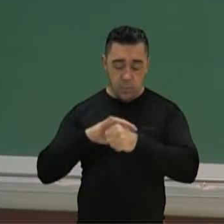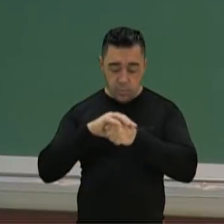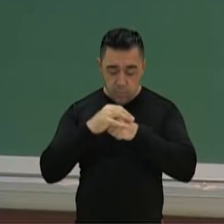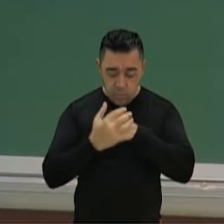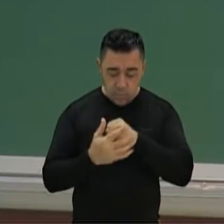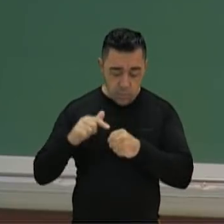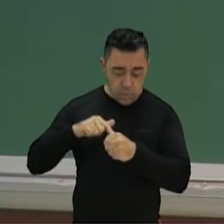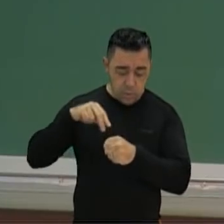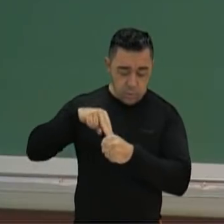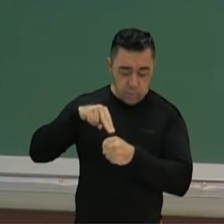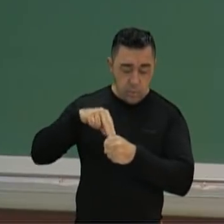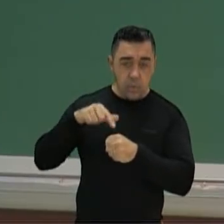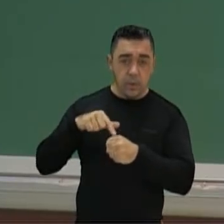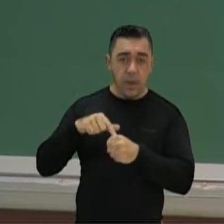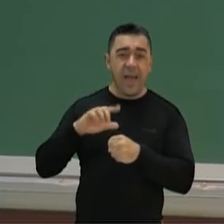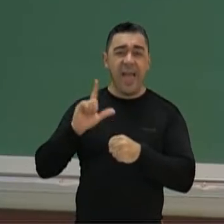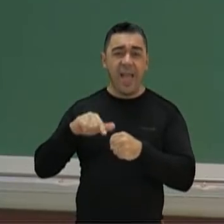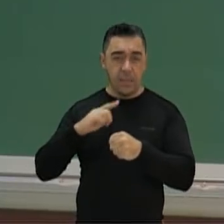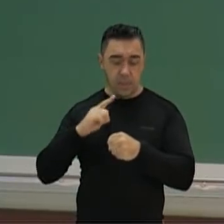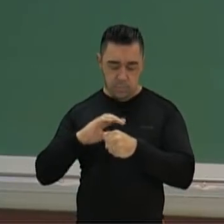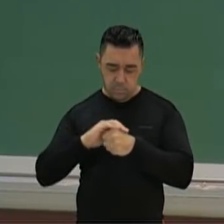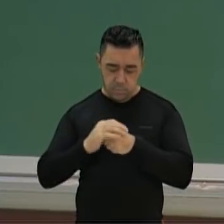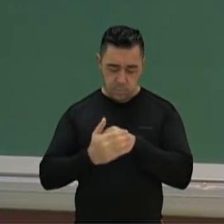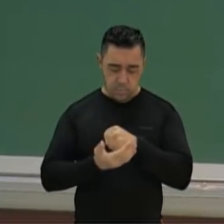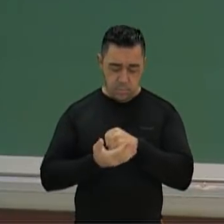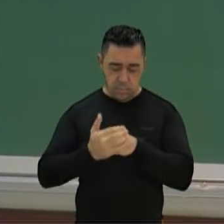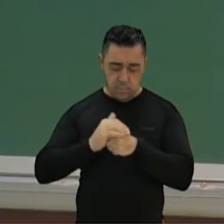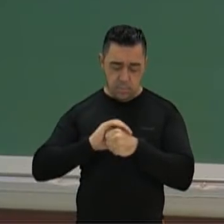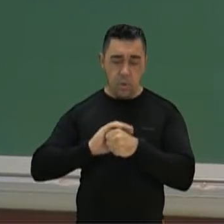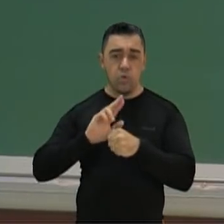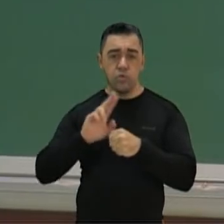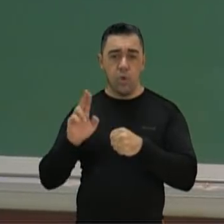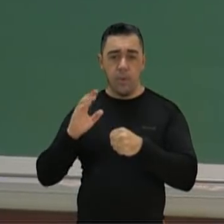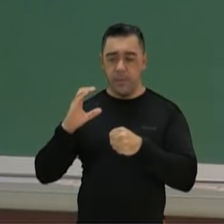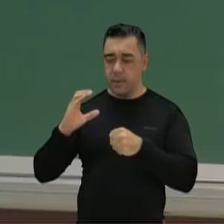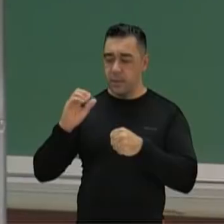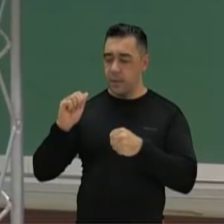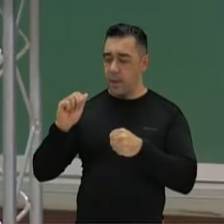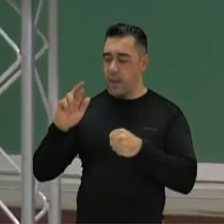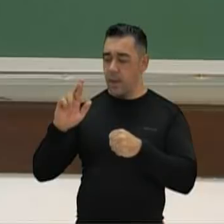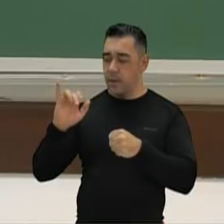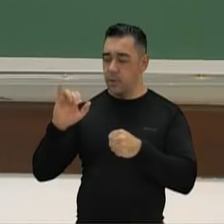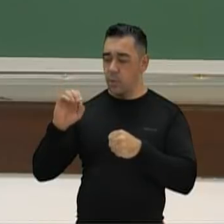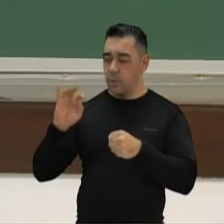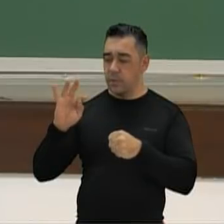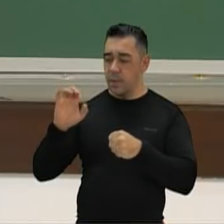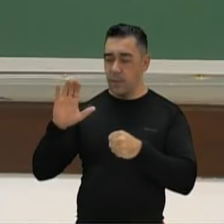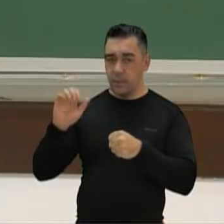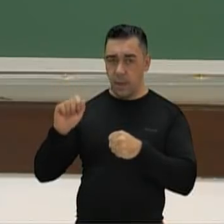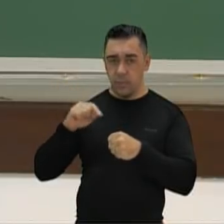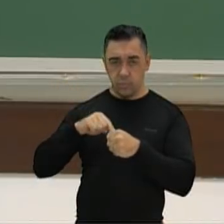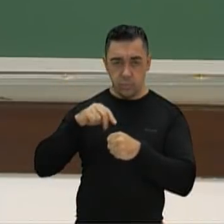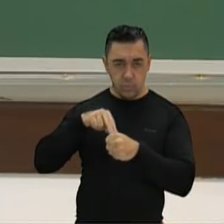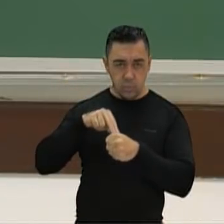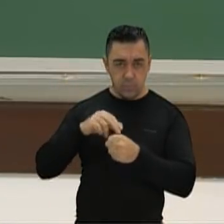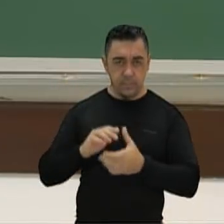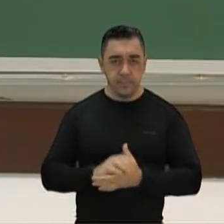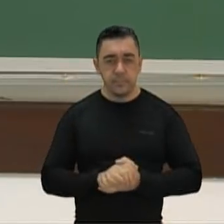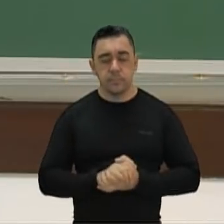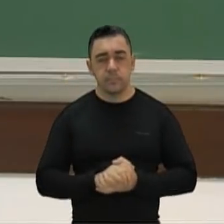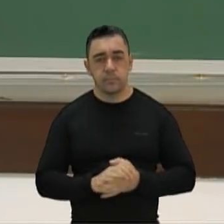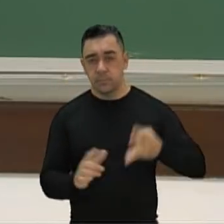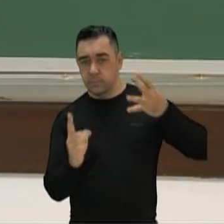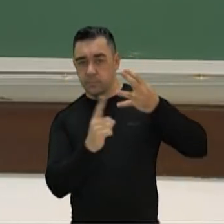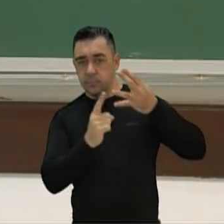isso, eucarionte, certo? Muito bem. E a última estrutura presente nos